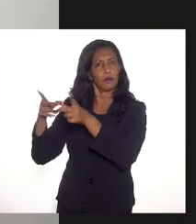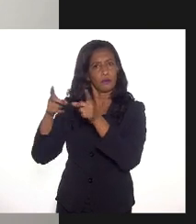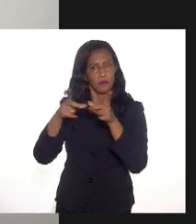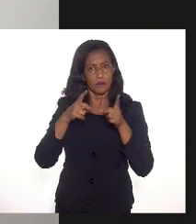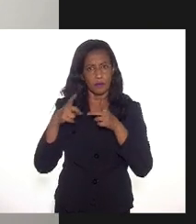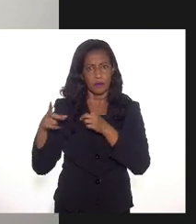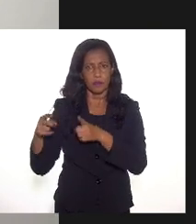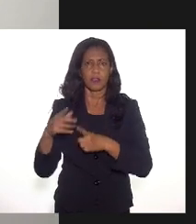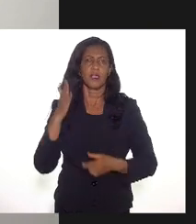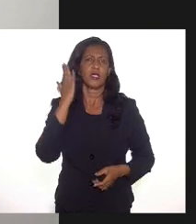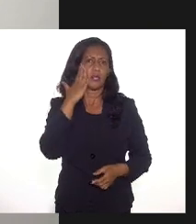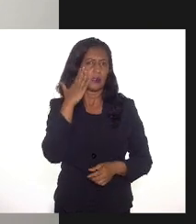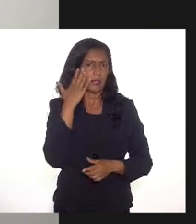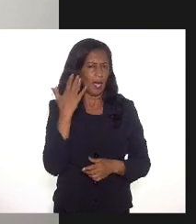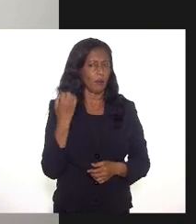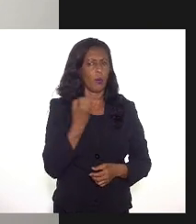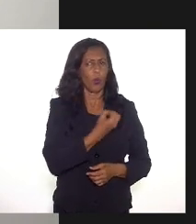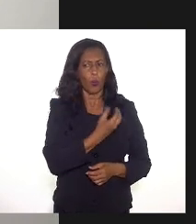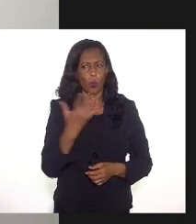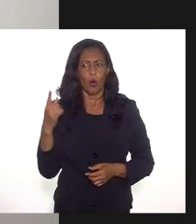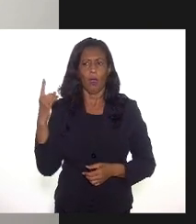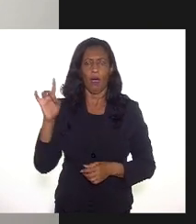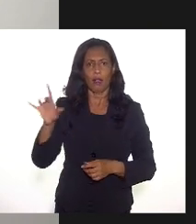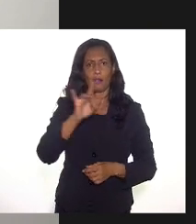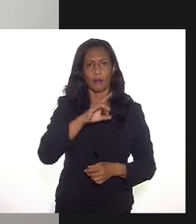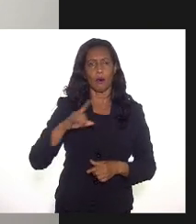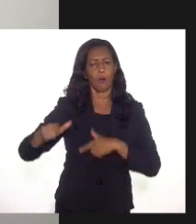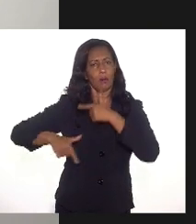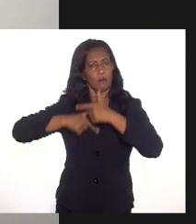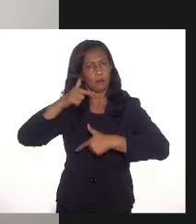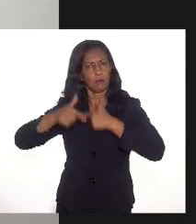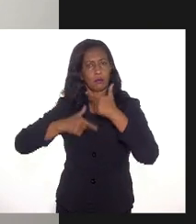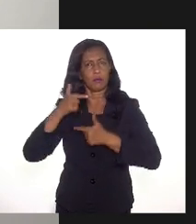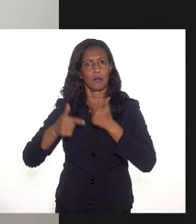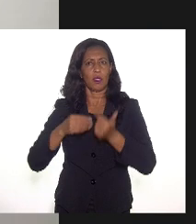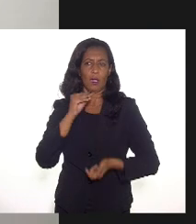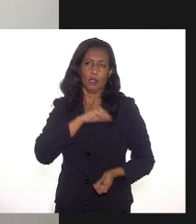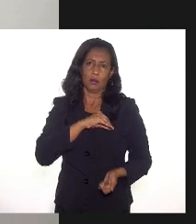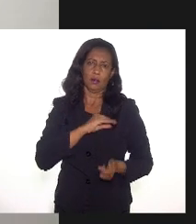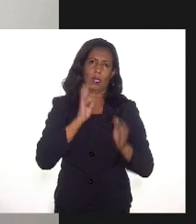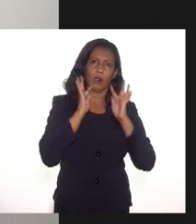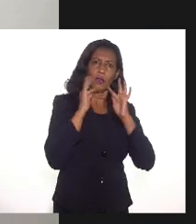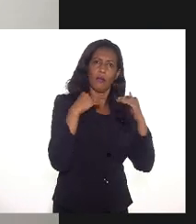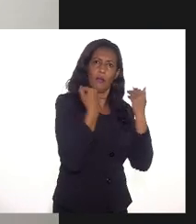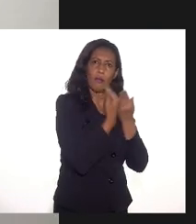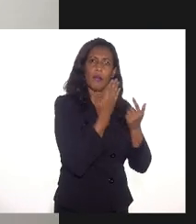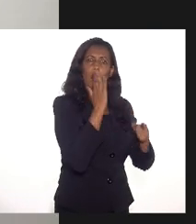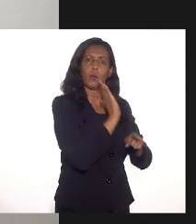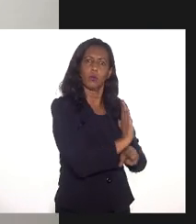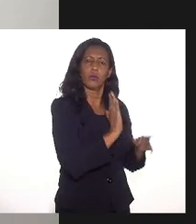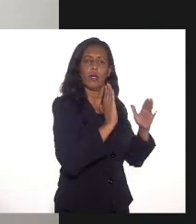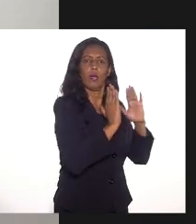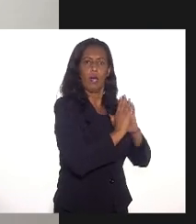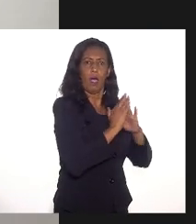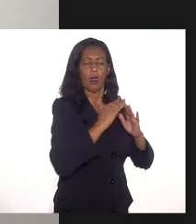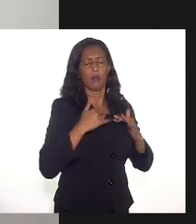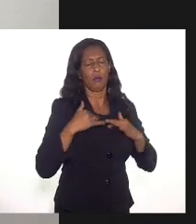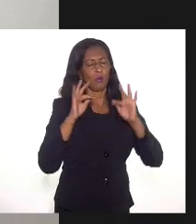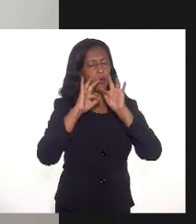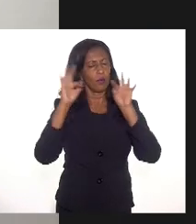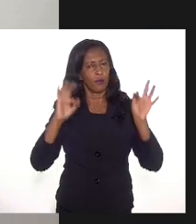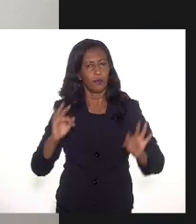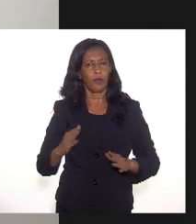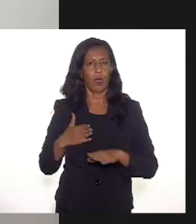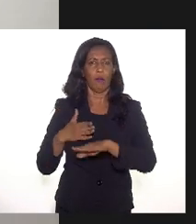e a gente sabe o quanto cada uma dessas mulheres guerreiras garantem o sustento das suas famílias. Então, fico muito feliz com a aprovação desse